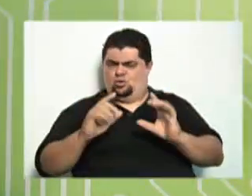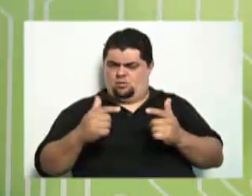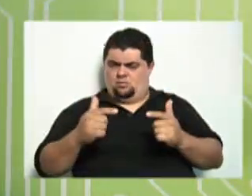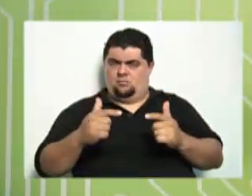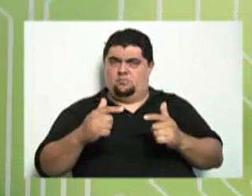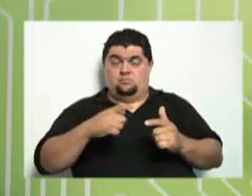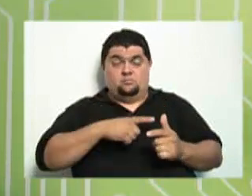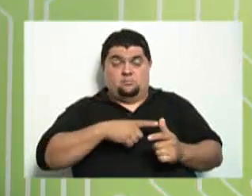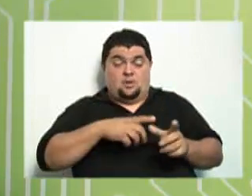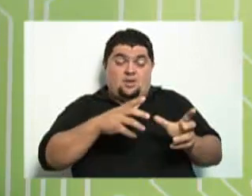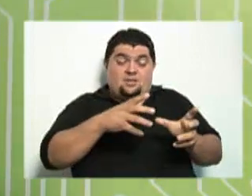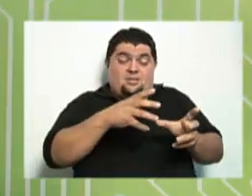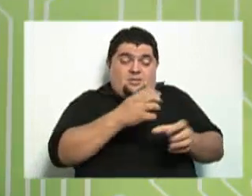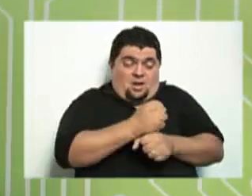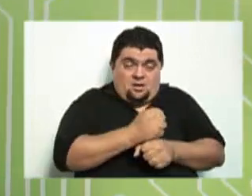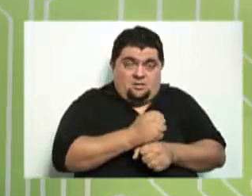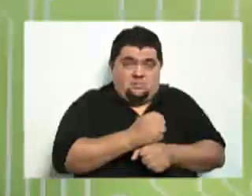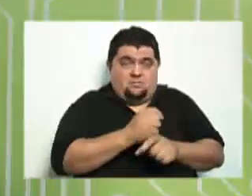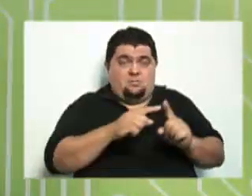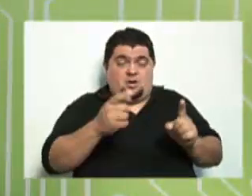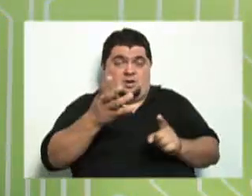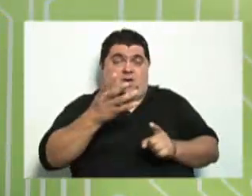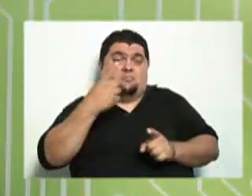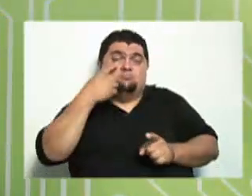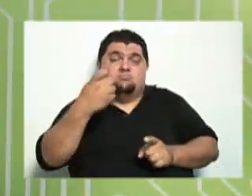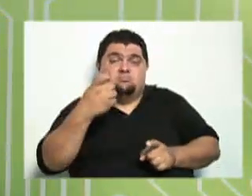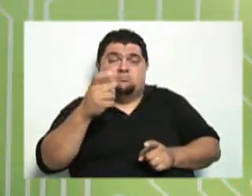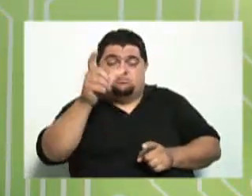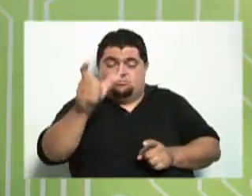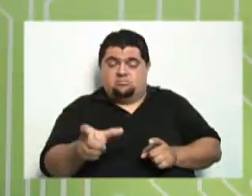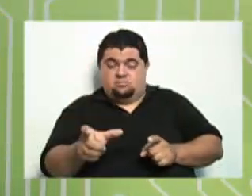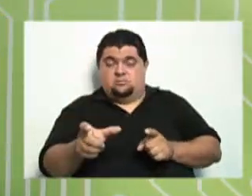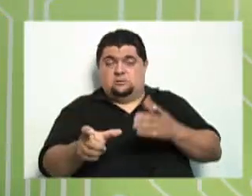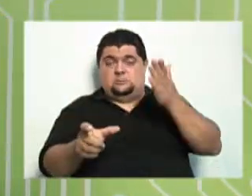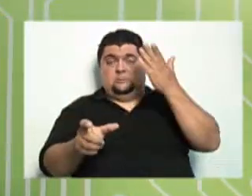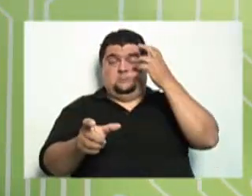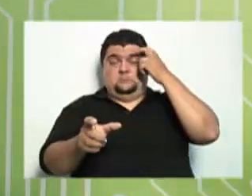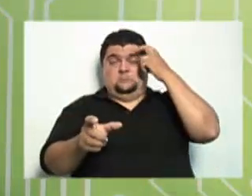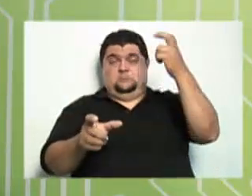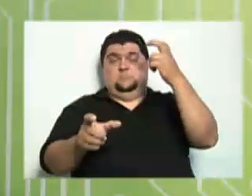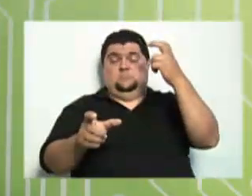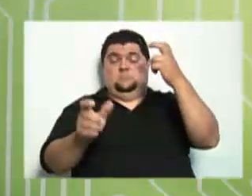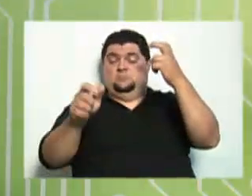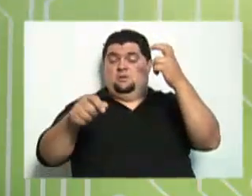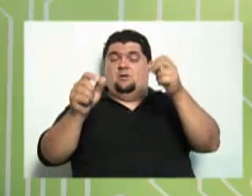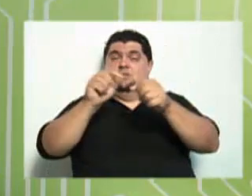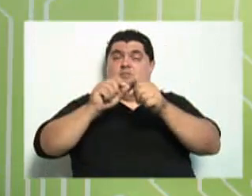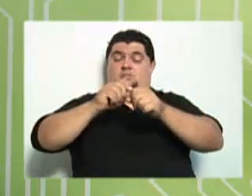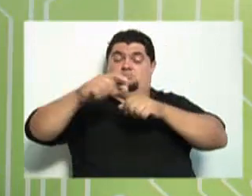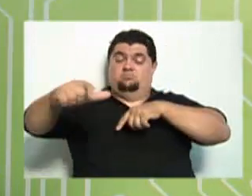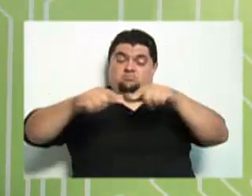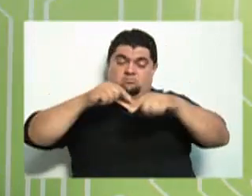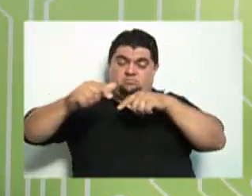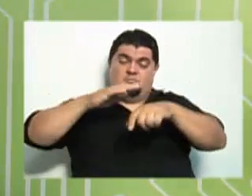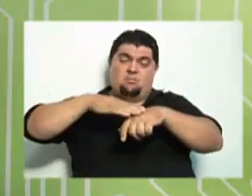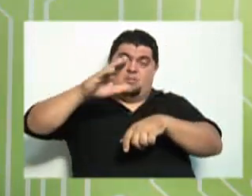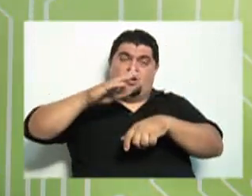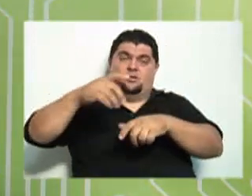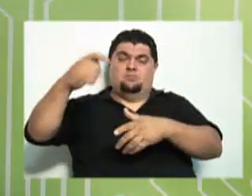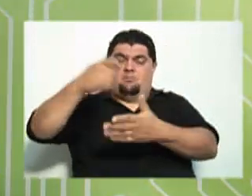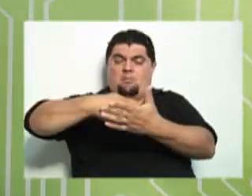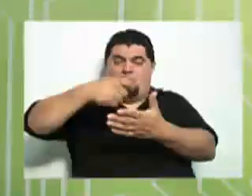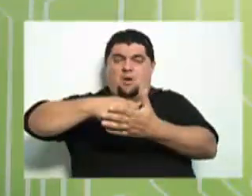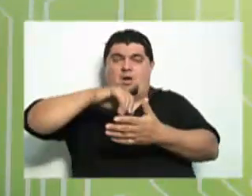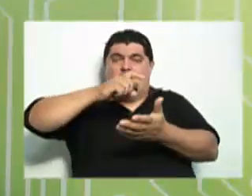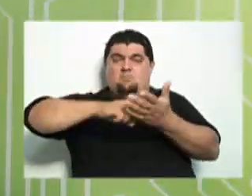tem esse interesse de fazer com que você, sendo uma pessoa mais capacitada, você tenha condições de produzir mais para a nossa